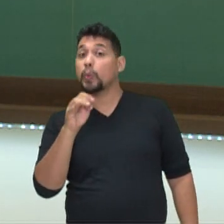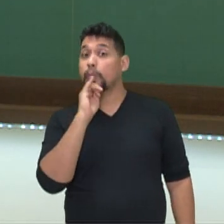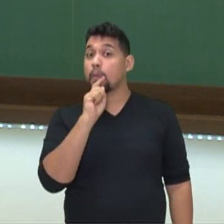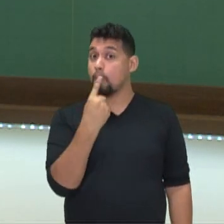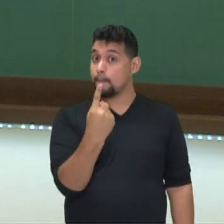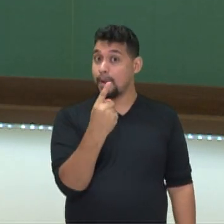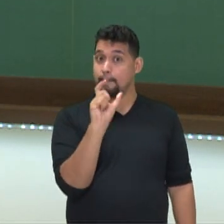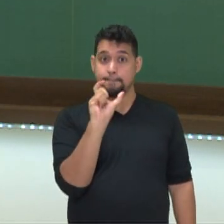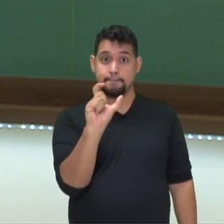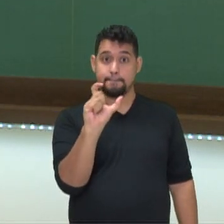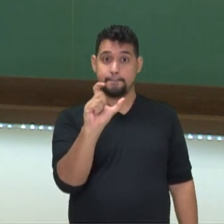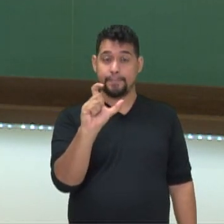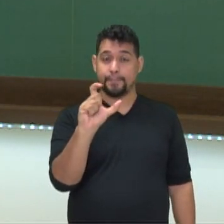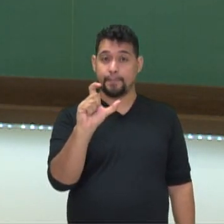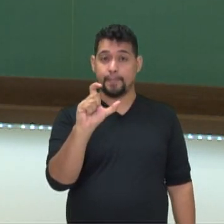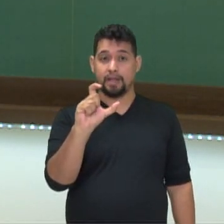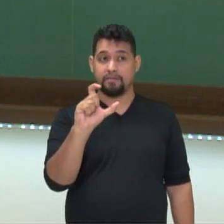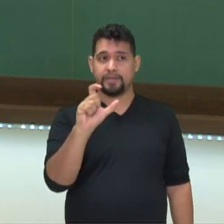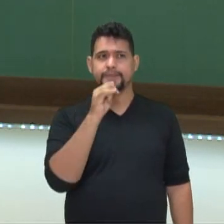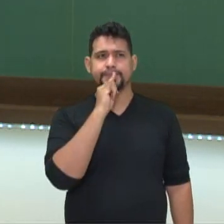uma palavra, por exemplo, aqui, ó,